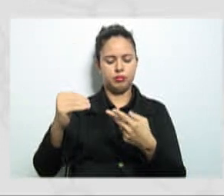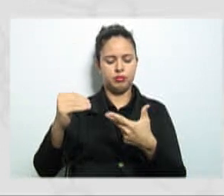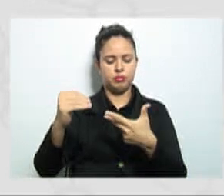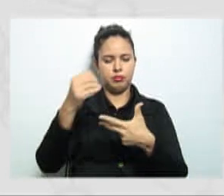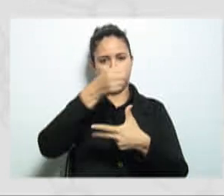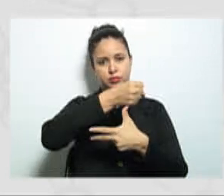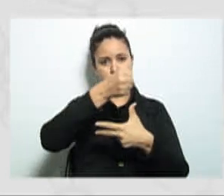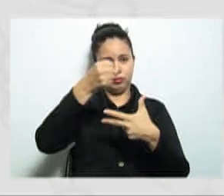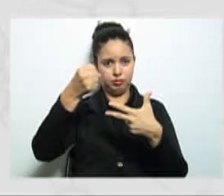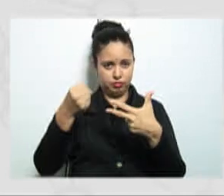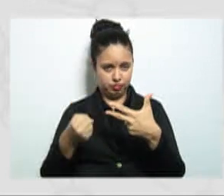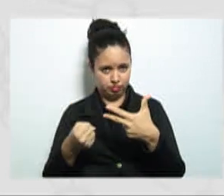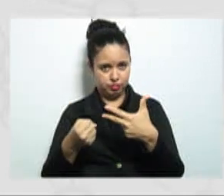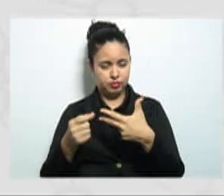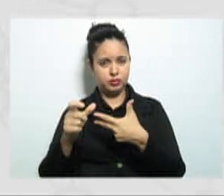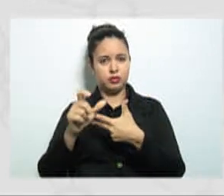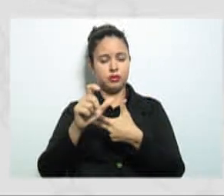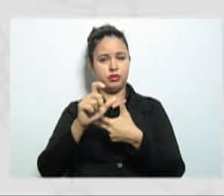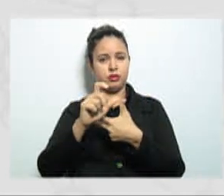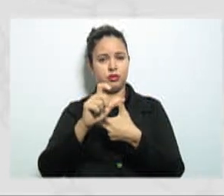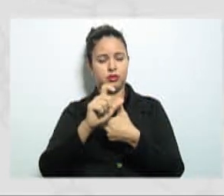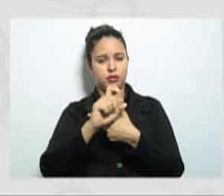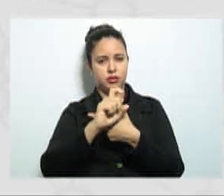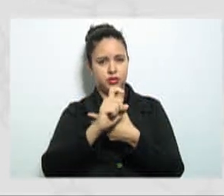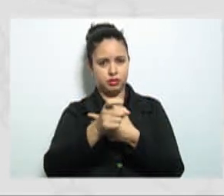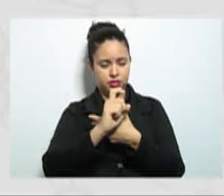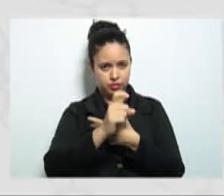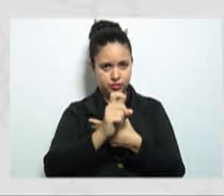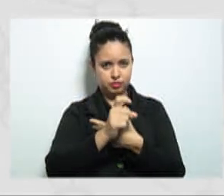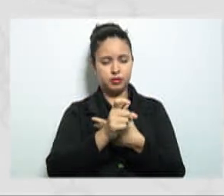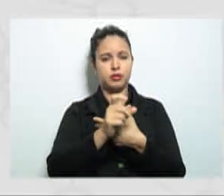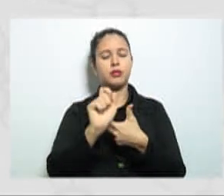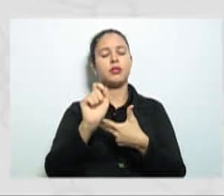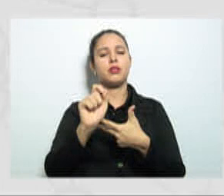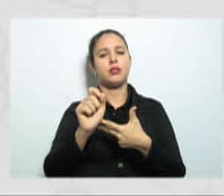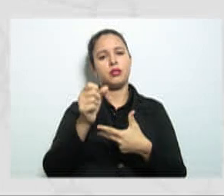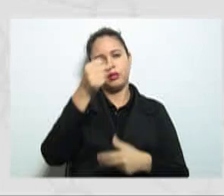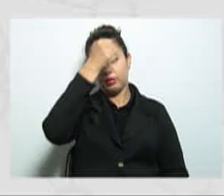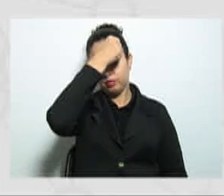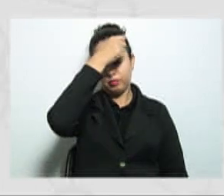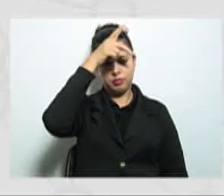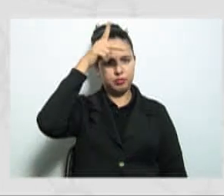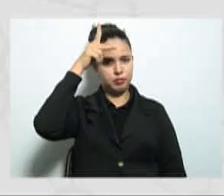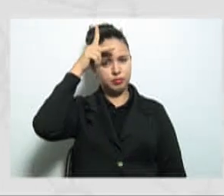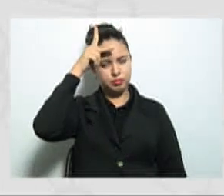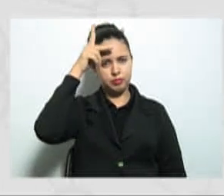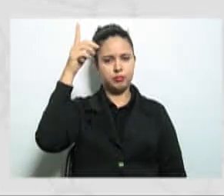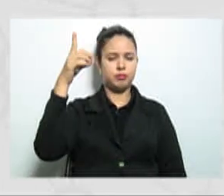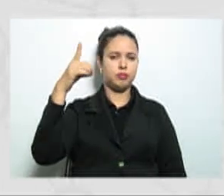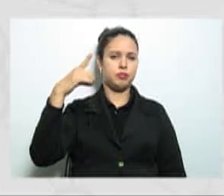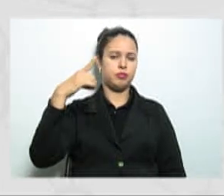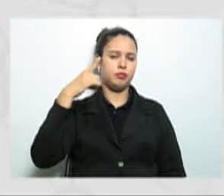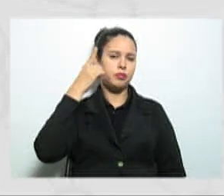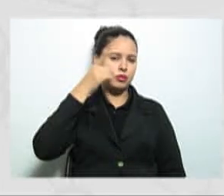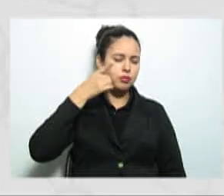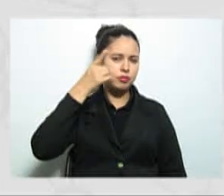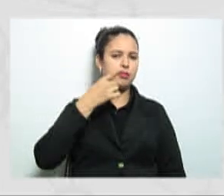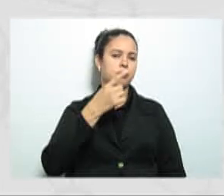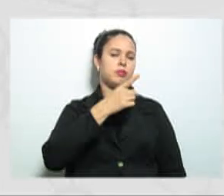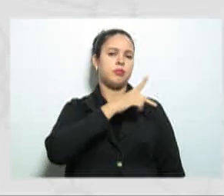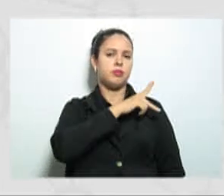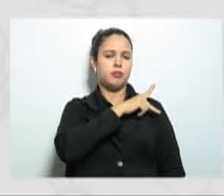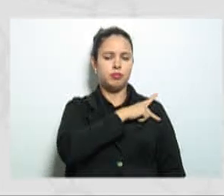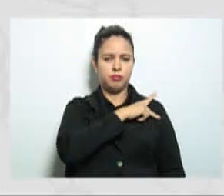presidente, governador, senador, deputado, prefeito, né? Que são autoridades do Poder Executivo e Legislativo